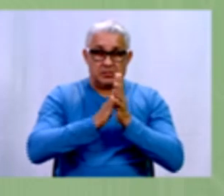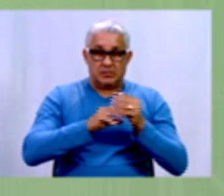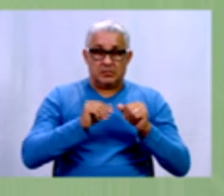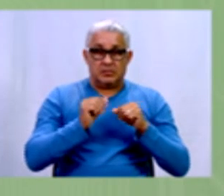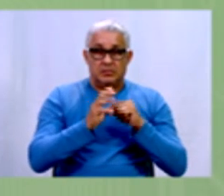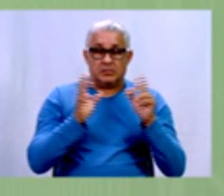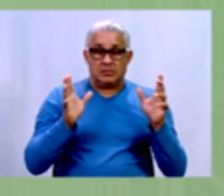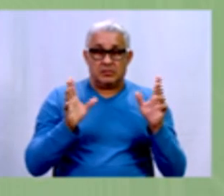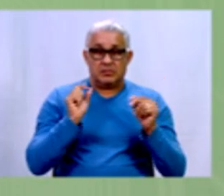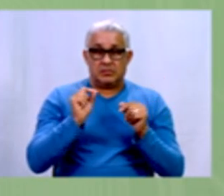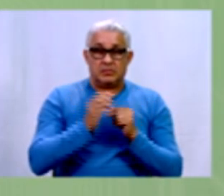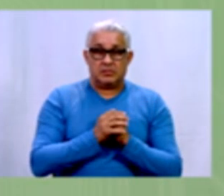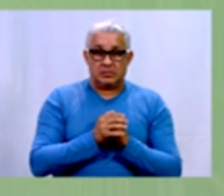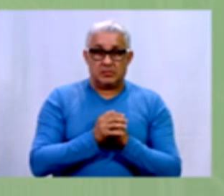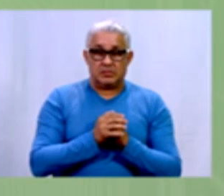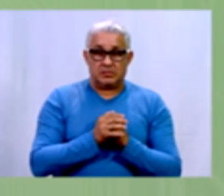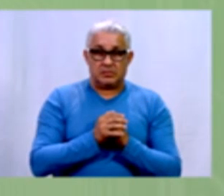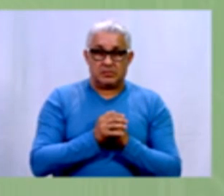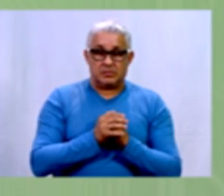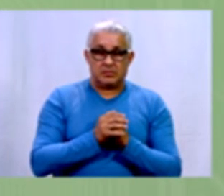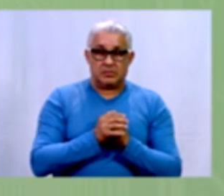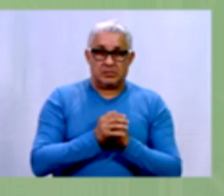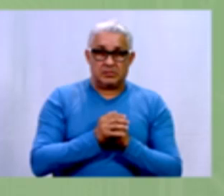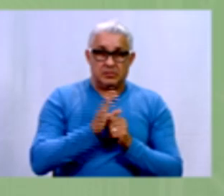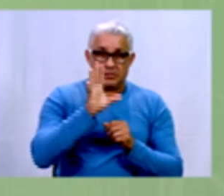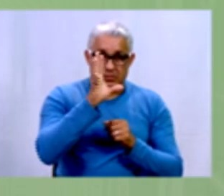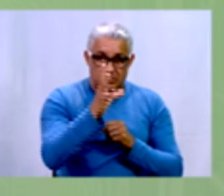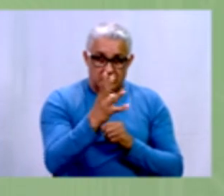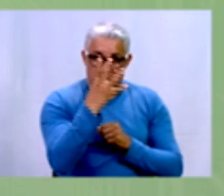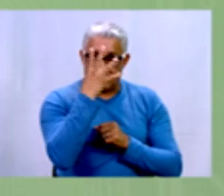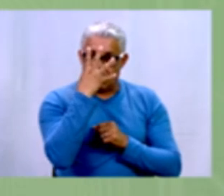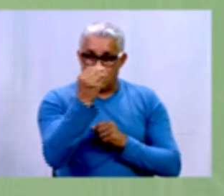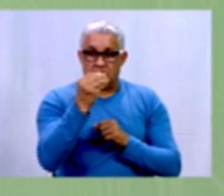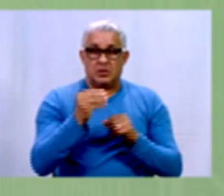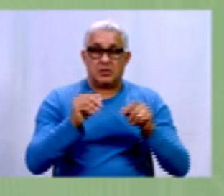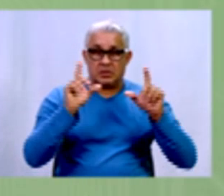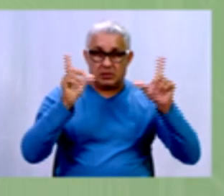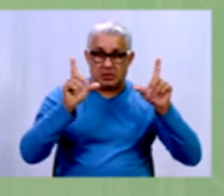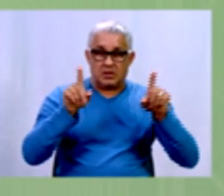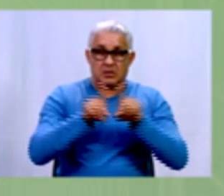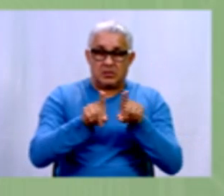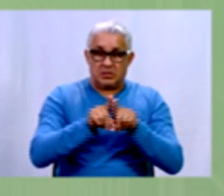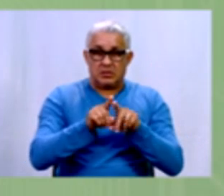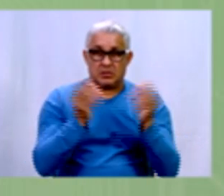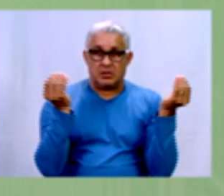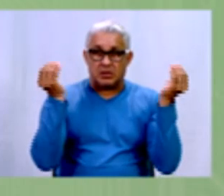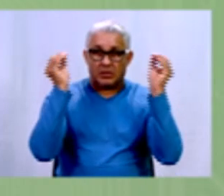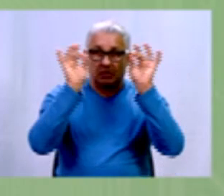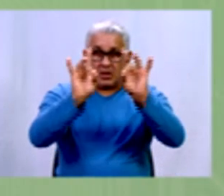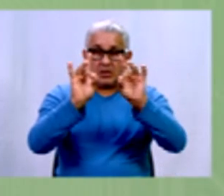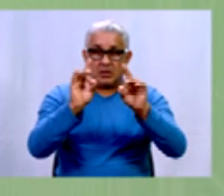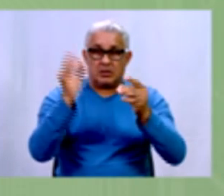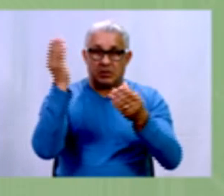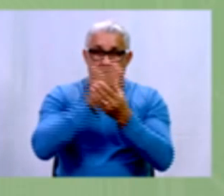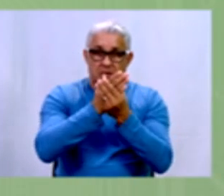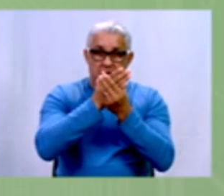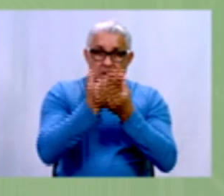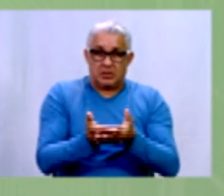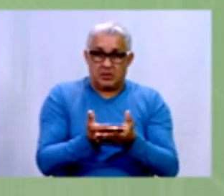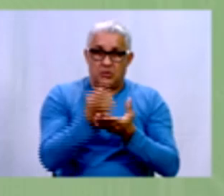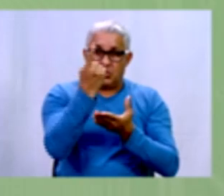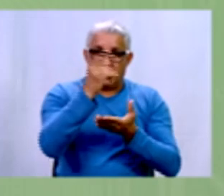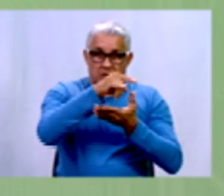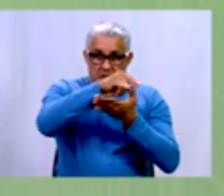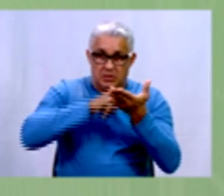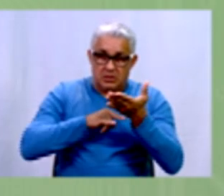computador, então que seja capturada as imagens de telas produzidas e colocar em um arquivo num documento único. Tá?